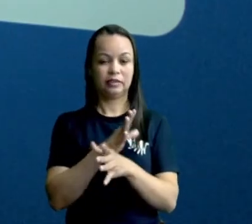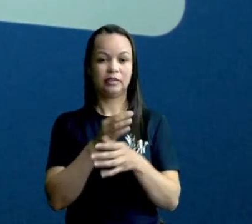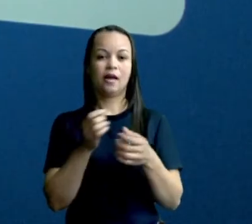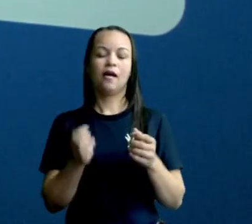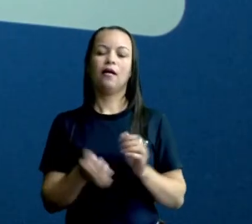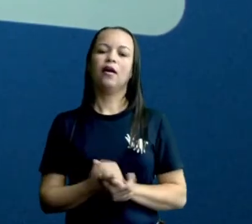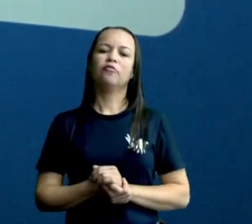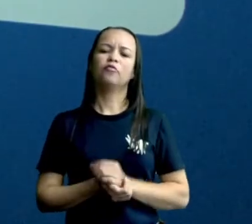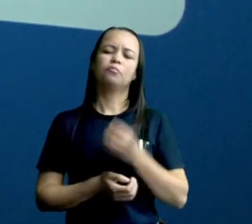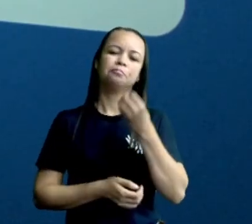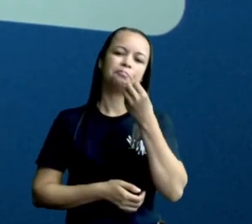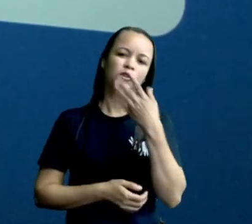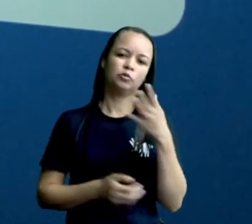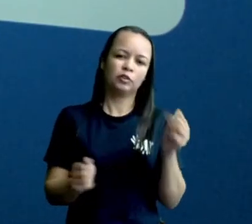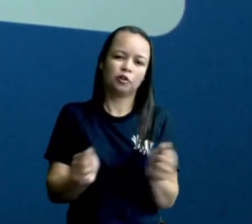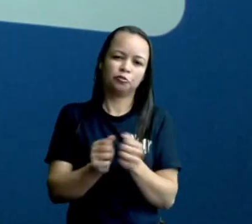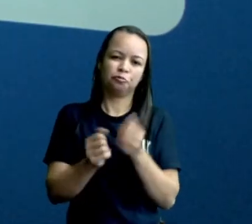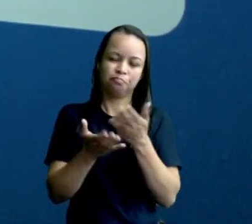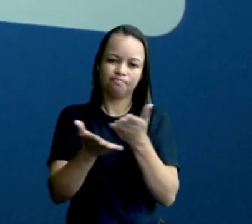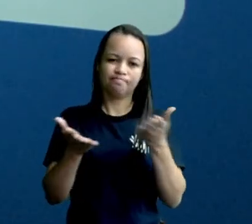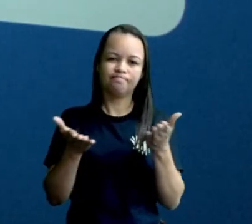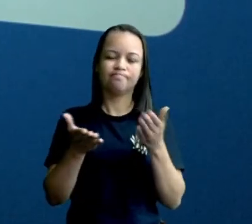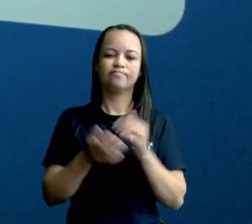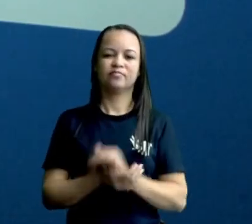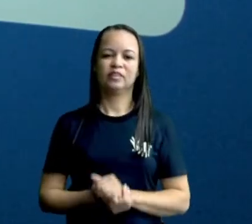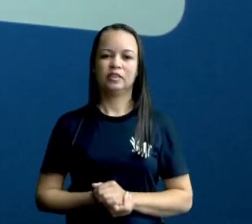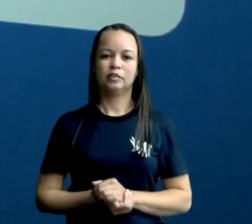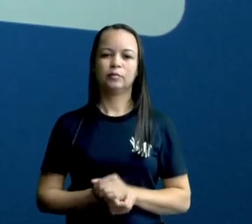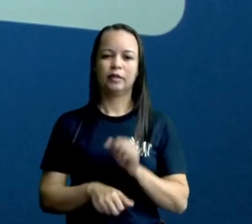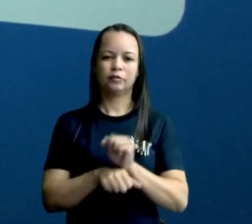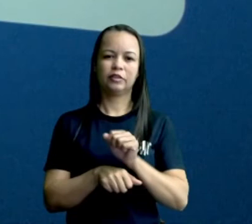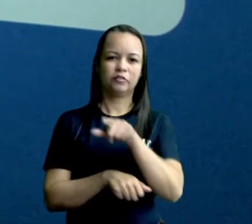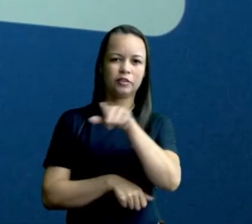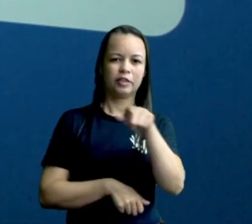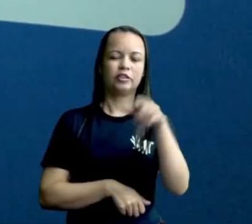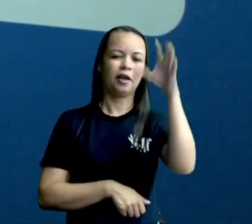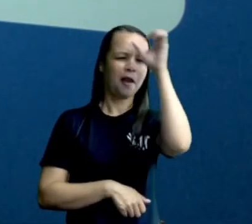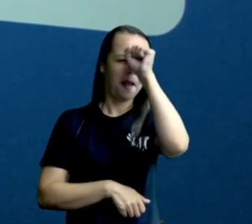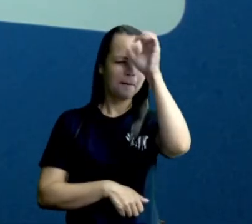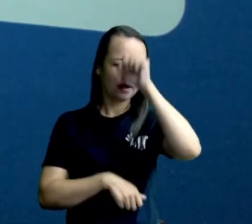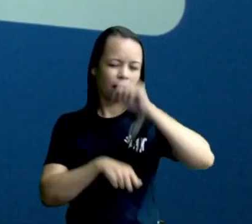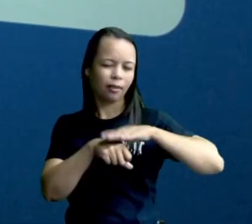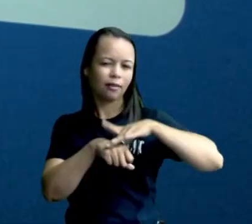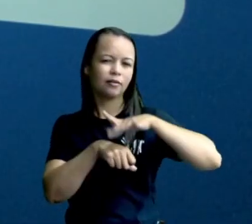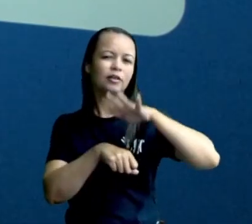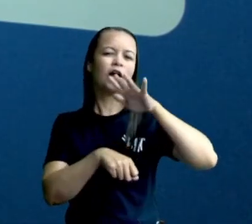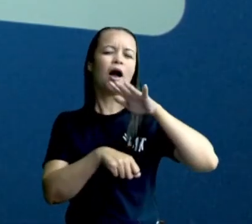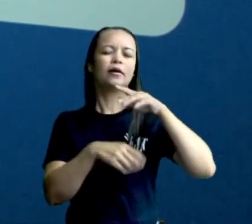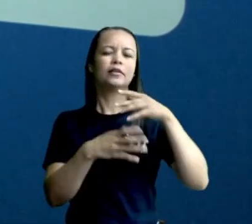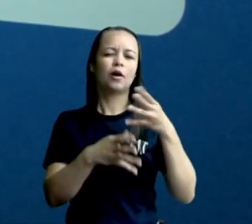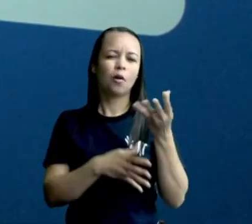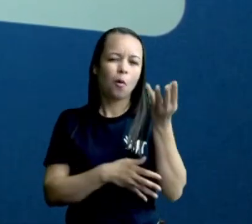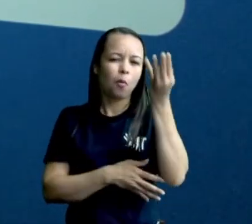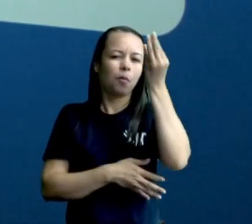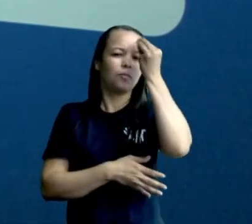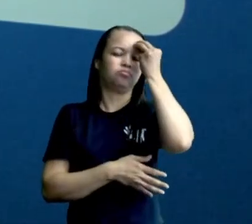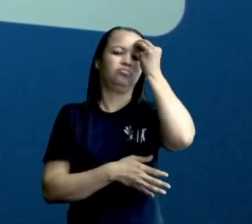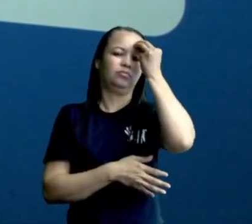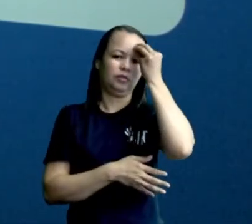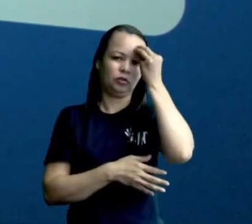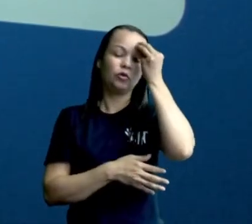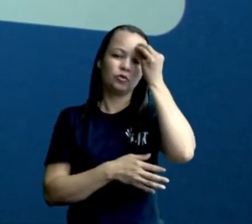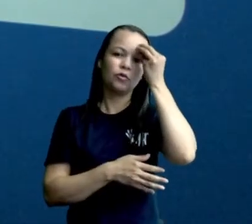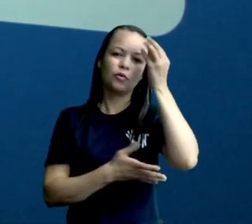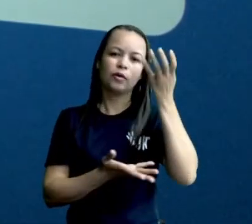Foi muito bom estar com vocês. Espero que vocês tenham aprendido direitinho, absorvido todo o conhecimento. E,